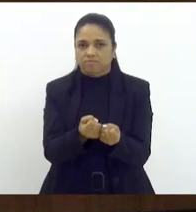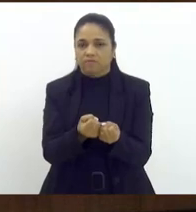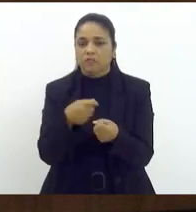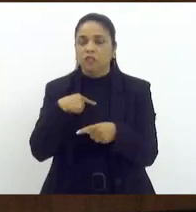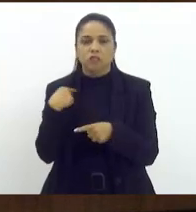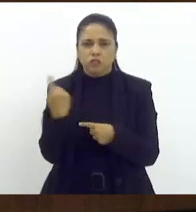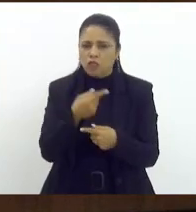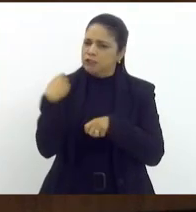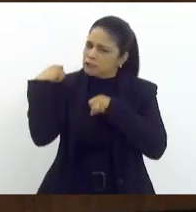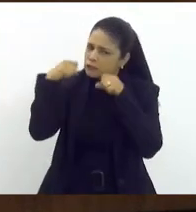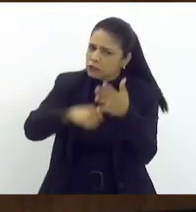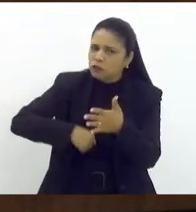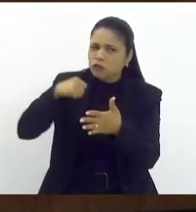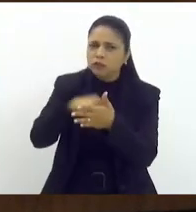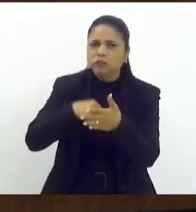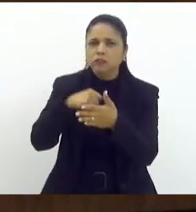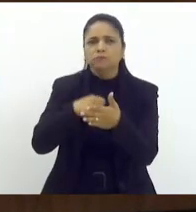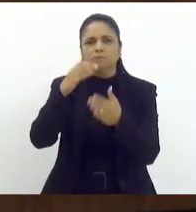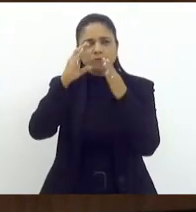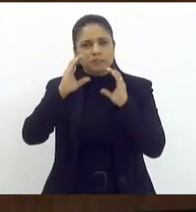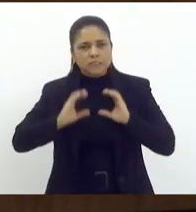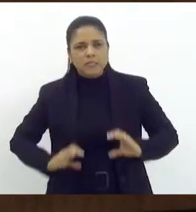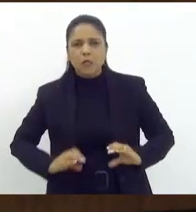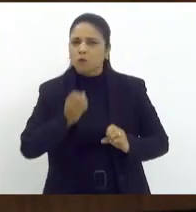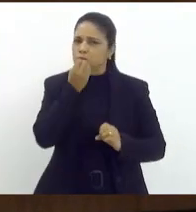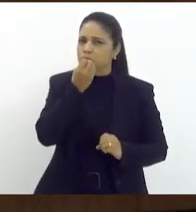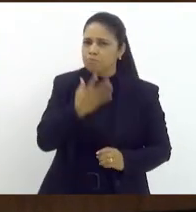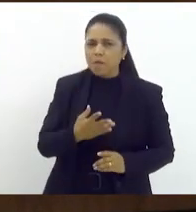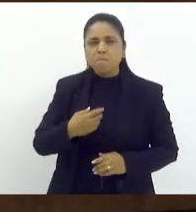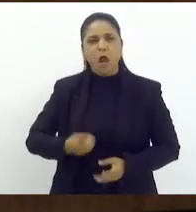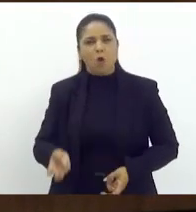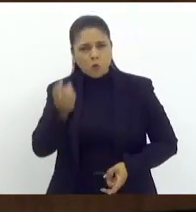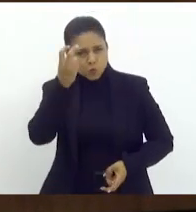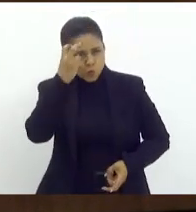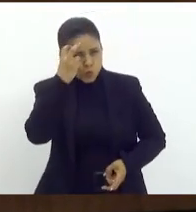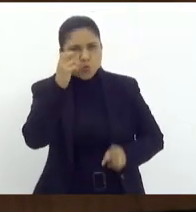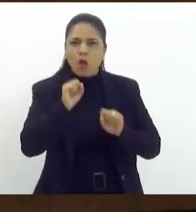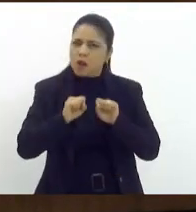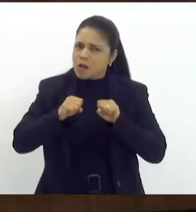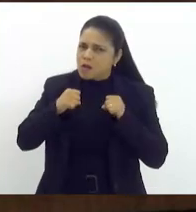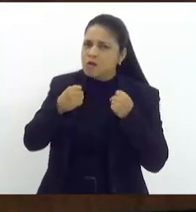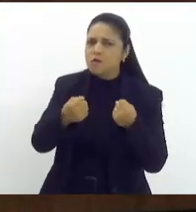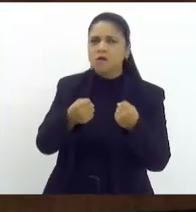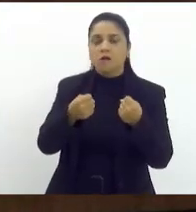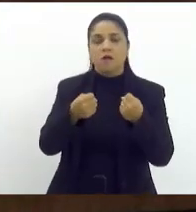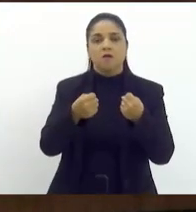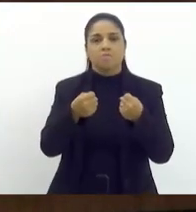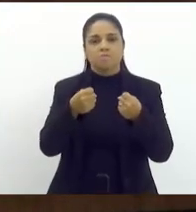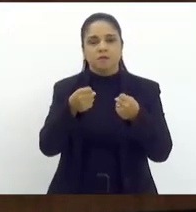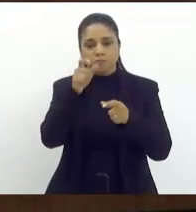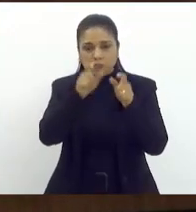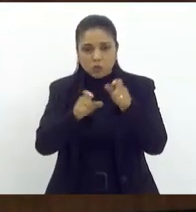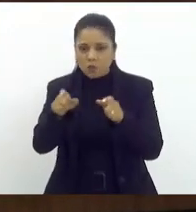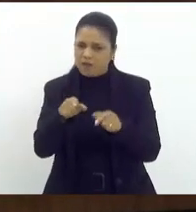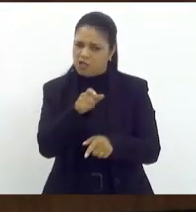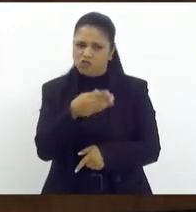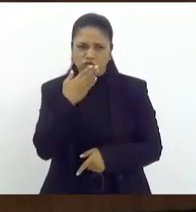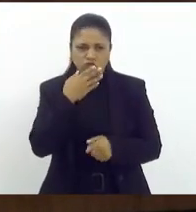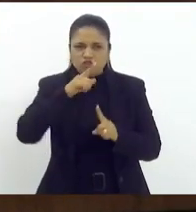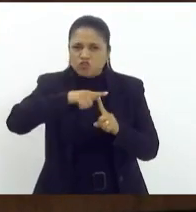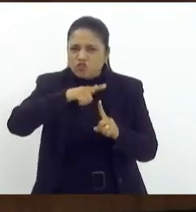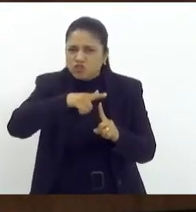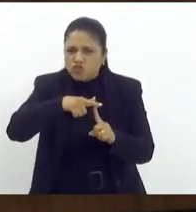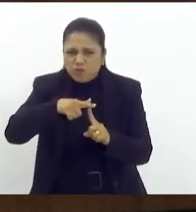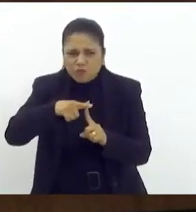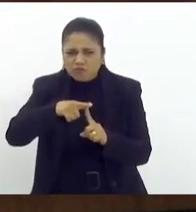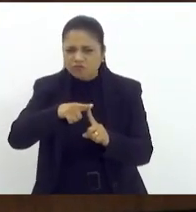aqui lutando sim pelo cidadão de bem pela cultura assim que precisa ser levado para as pessoas mas não esse tipo de cultura é uma cultura